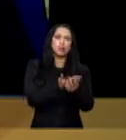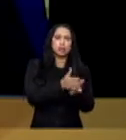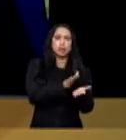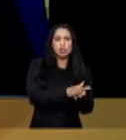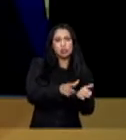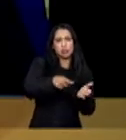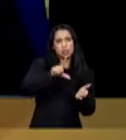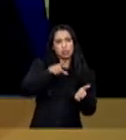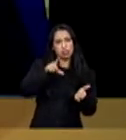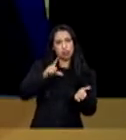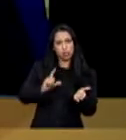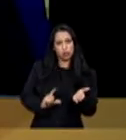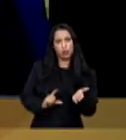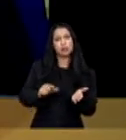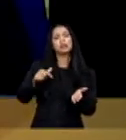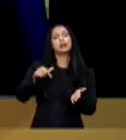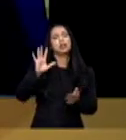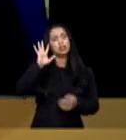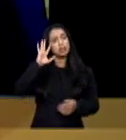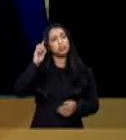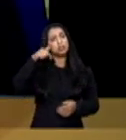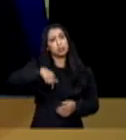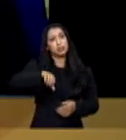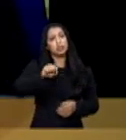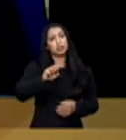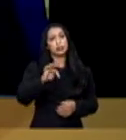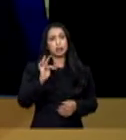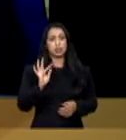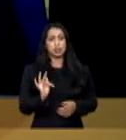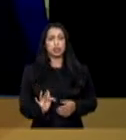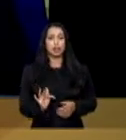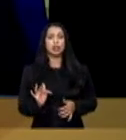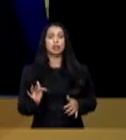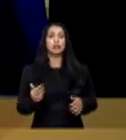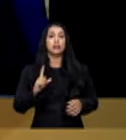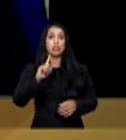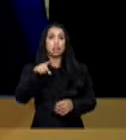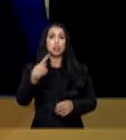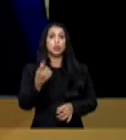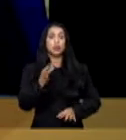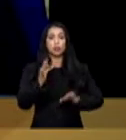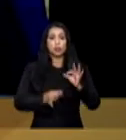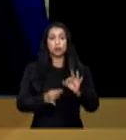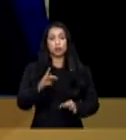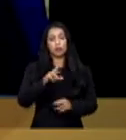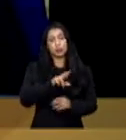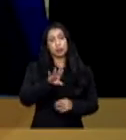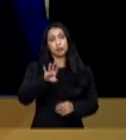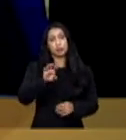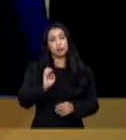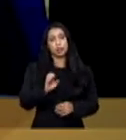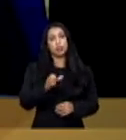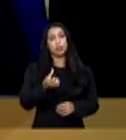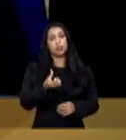precedentes dessa Egrégia Corte Suprema, sobretudo após o julgamento do recurso extraordinário